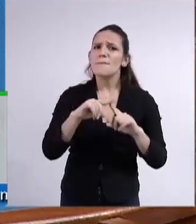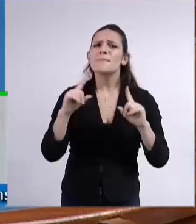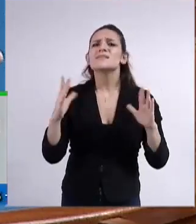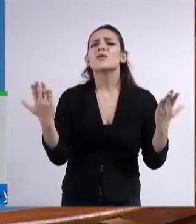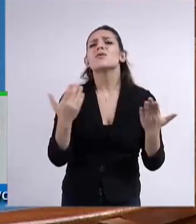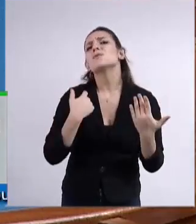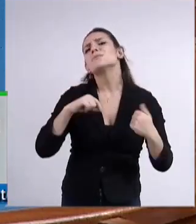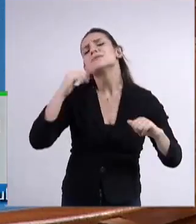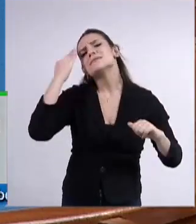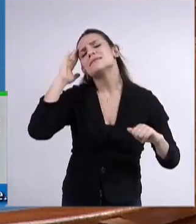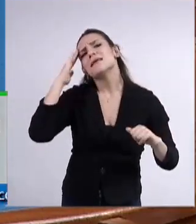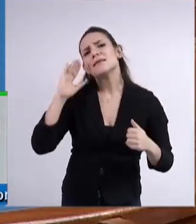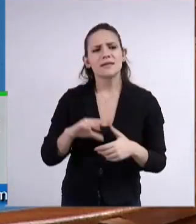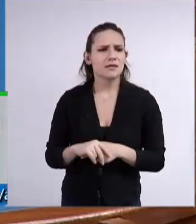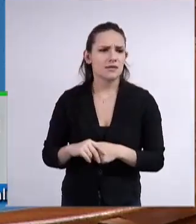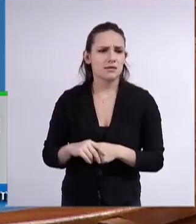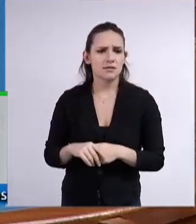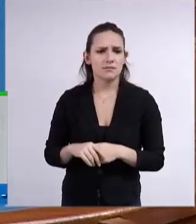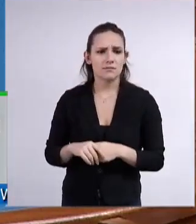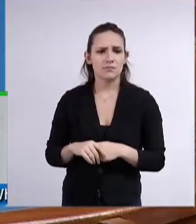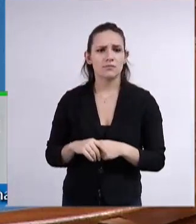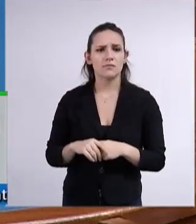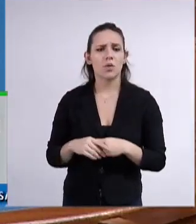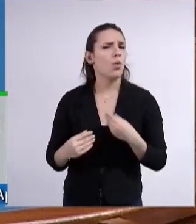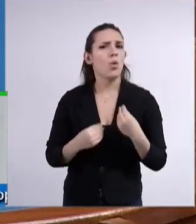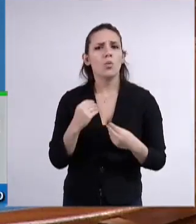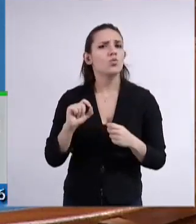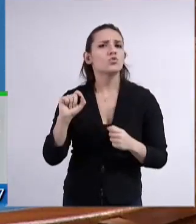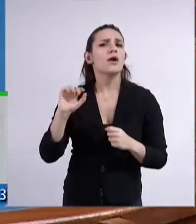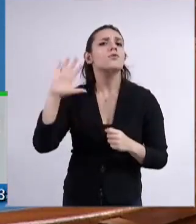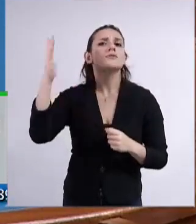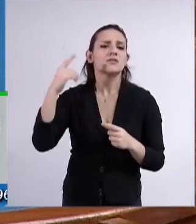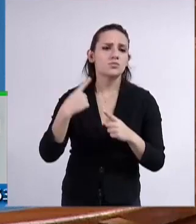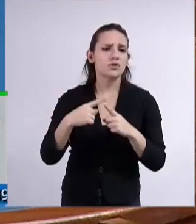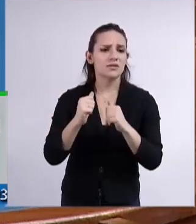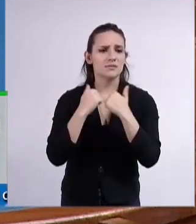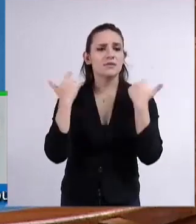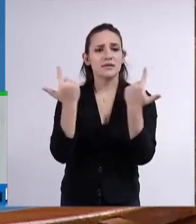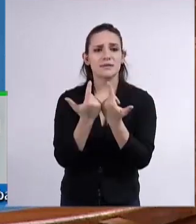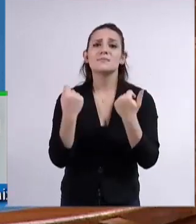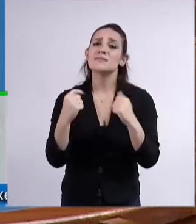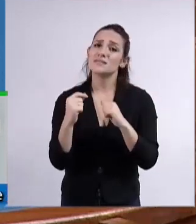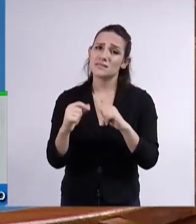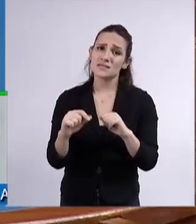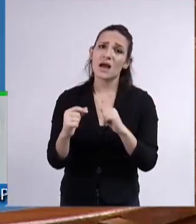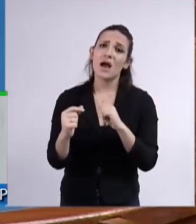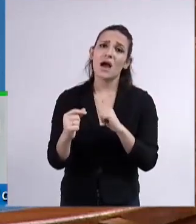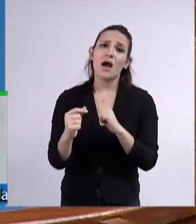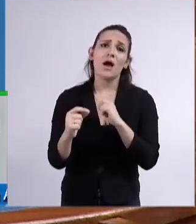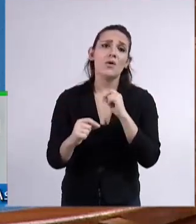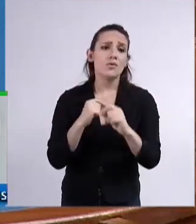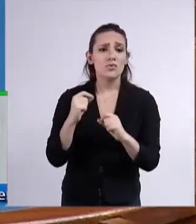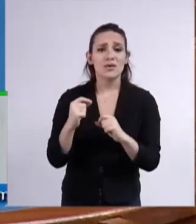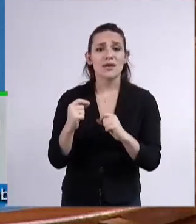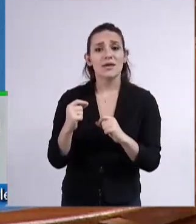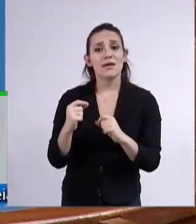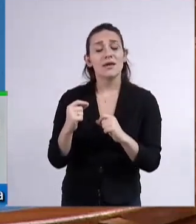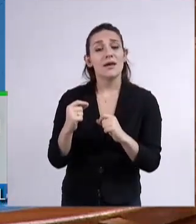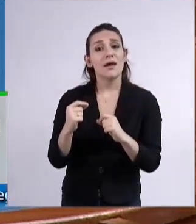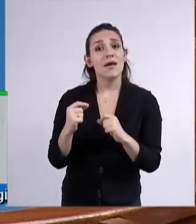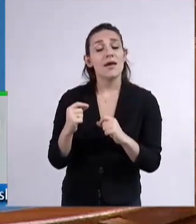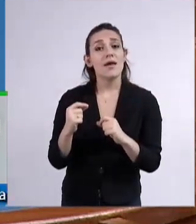do ponto de vista da Assembleia Legislativa, nos assessorar com informações técnicas. É muito difícil para